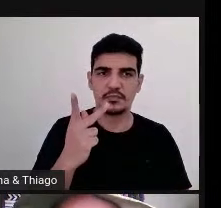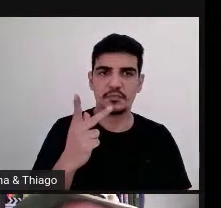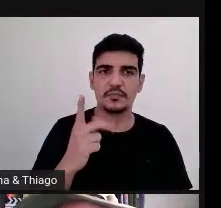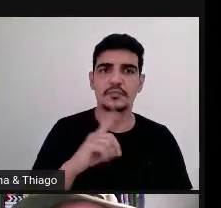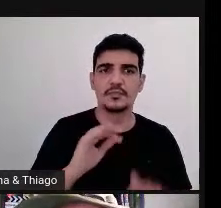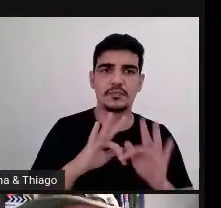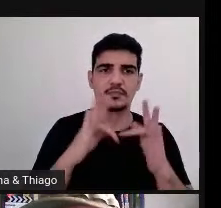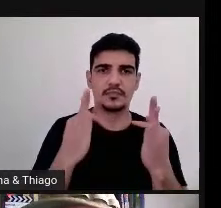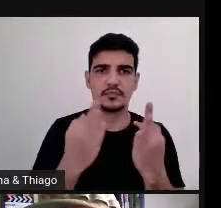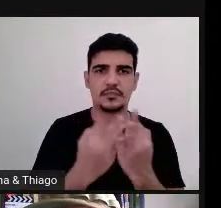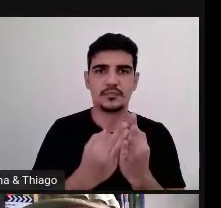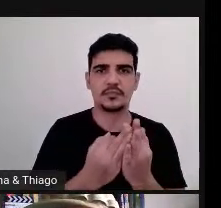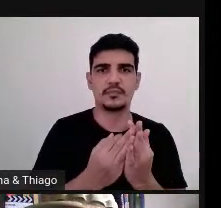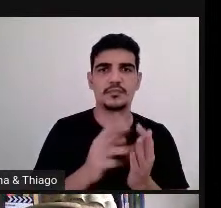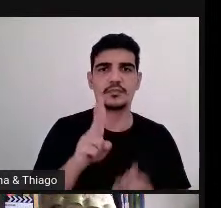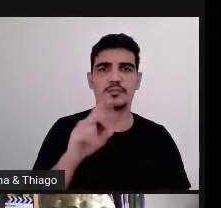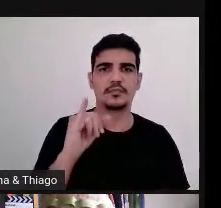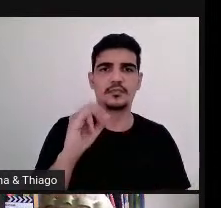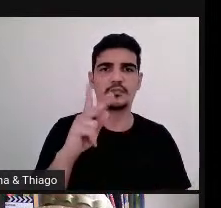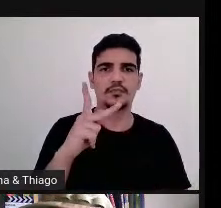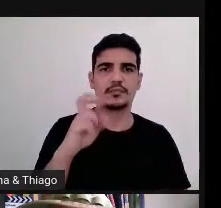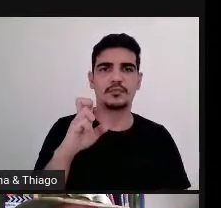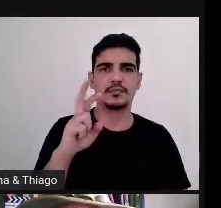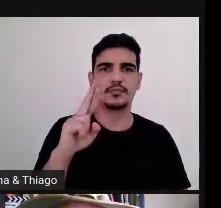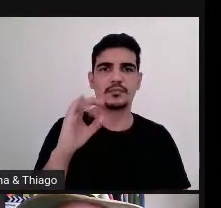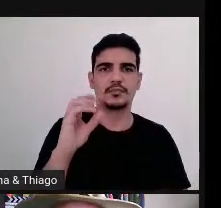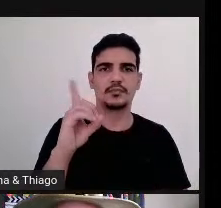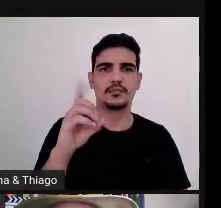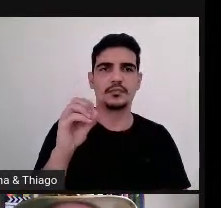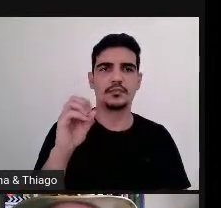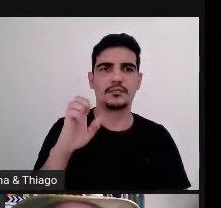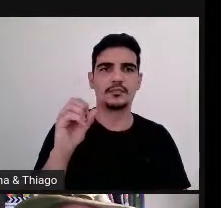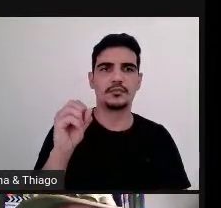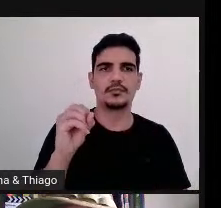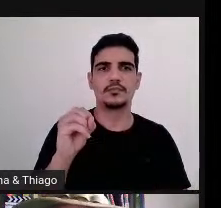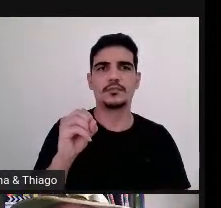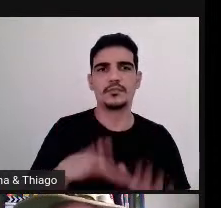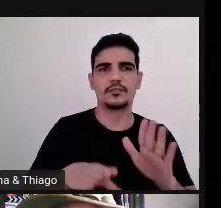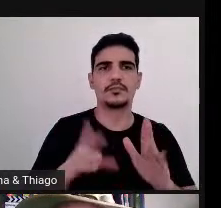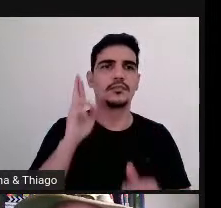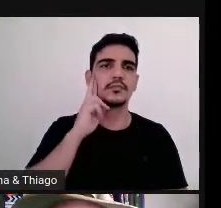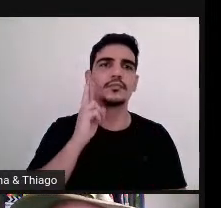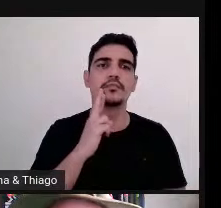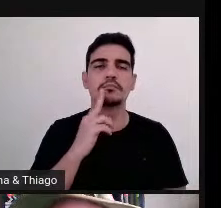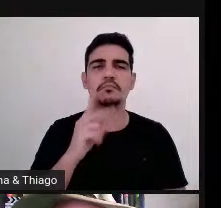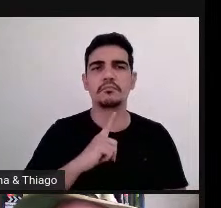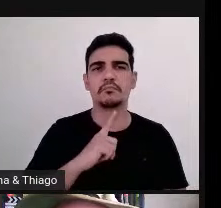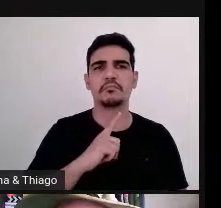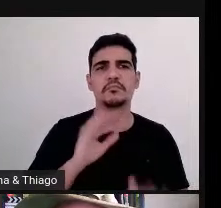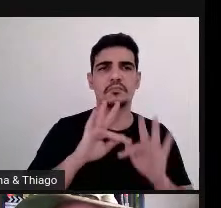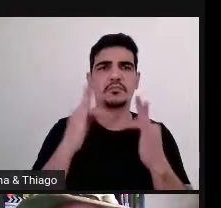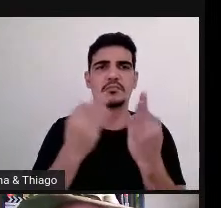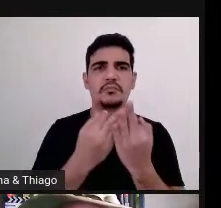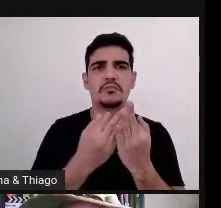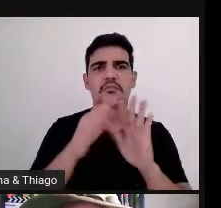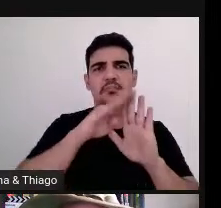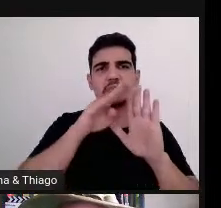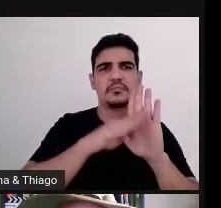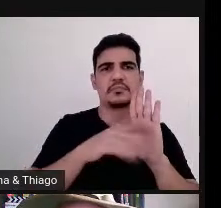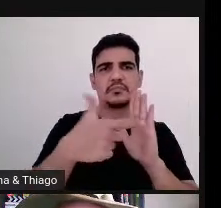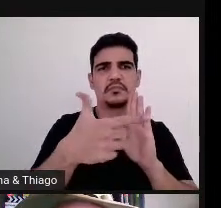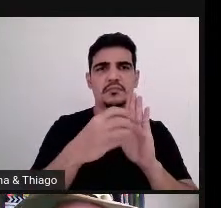que é a Viperidae e a família Elapida. Então em Rondônia, mais ou menos 10 espécies, pode ser um pouquinho menos, o Paulo Sérgio Bernardes, que temos